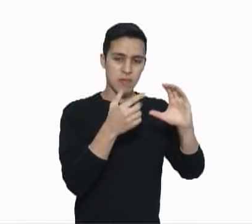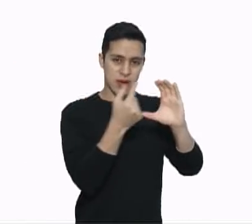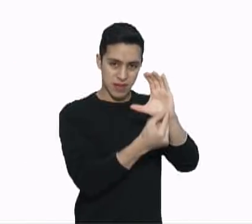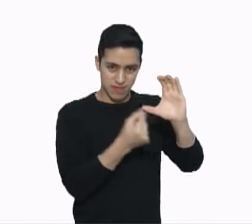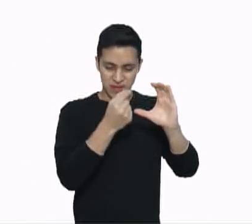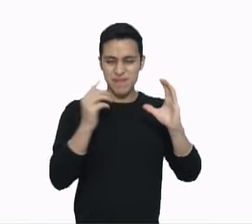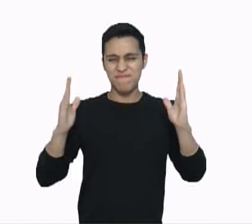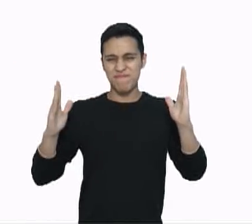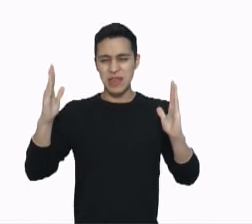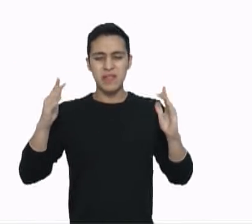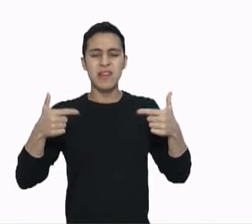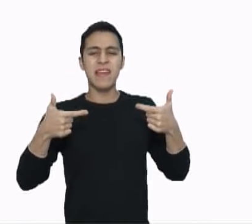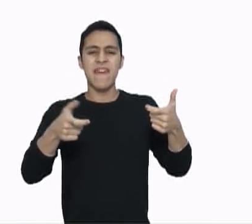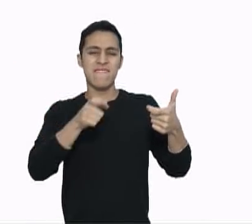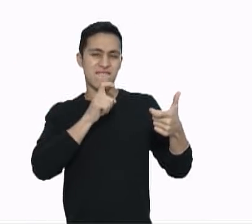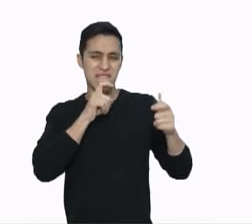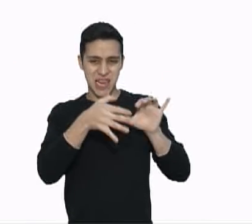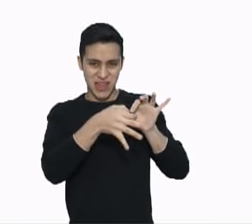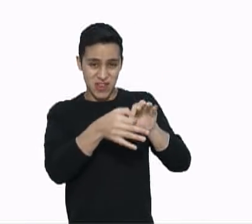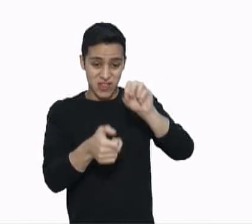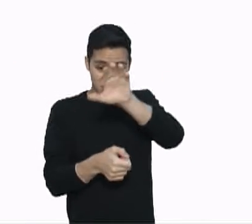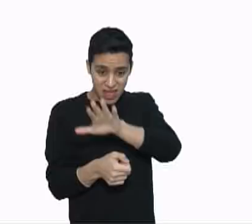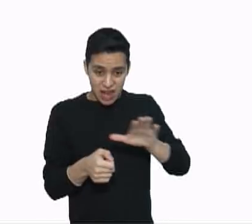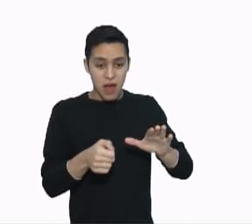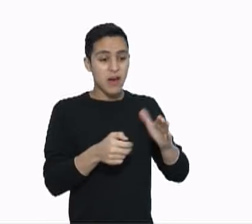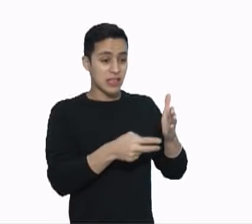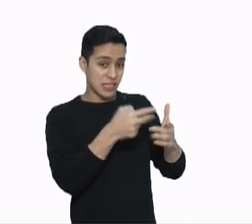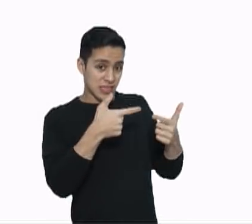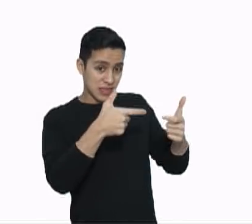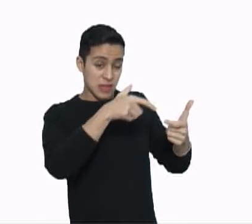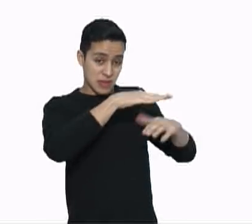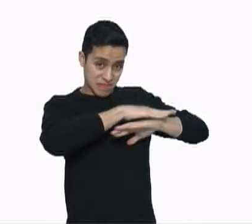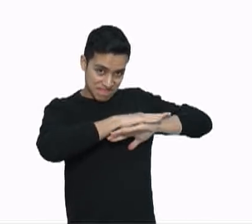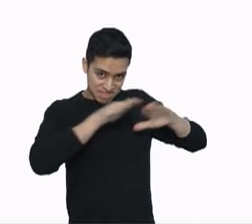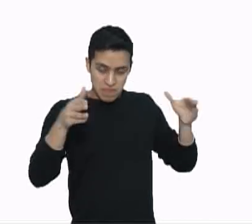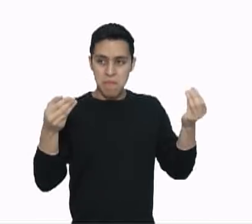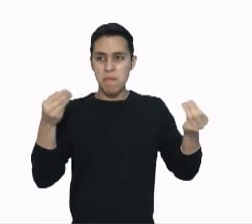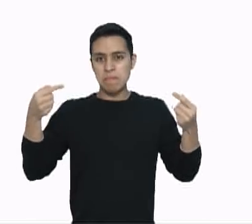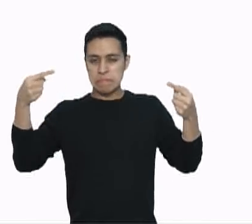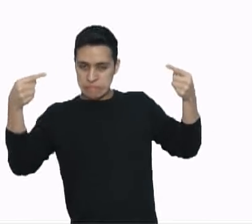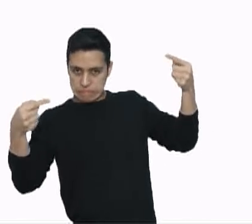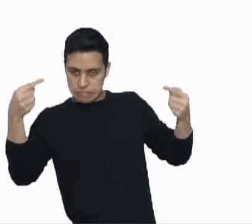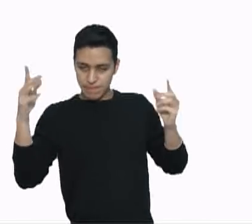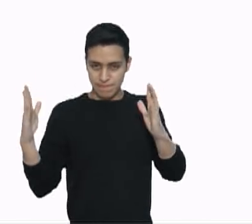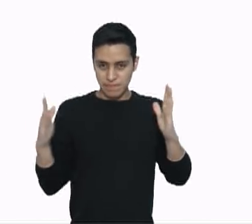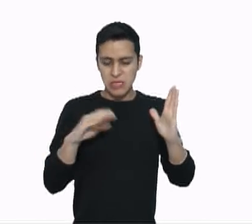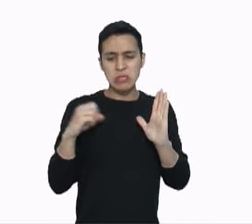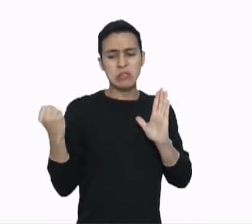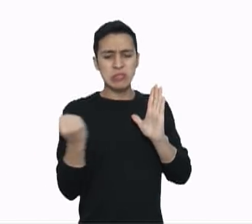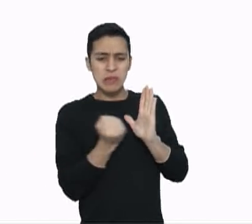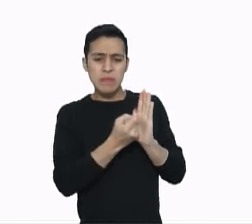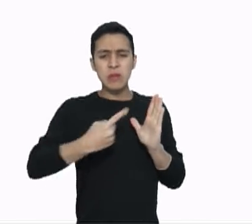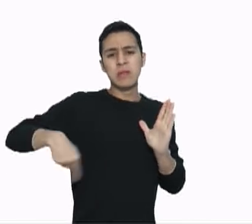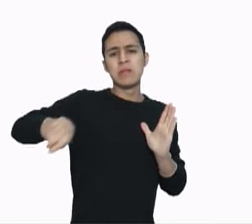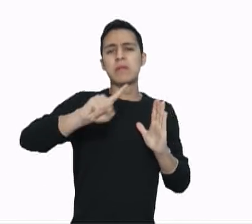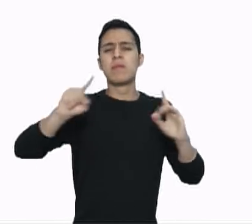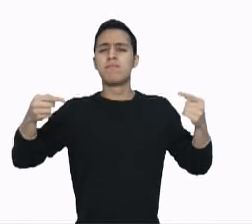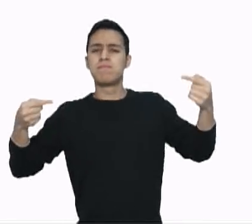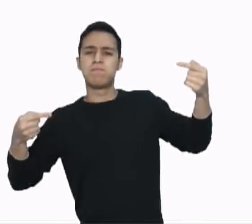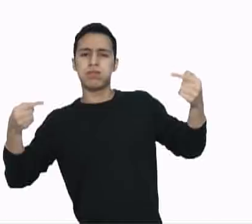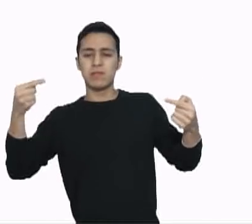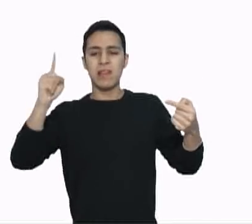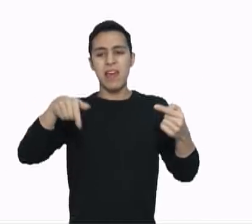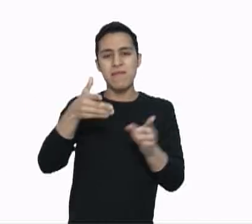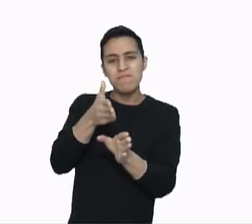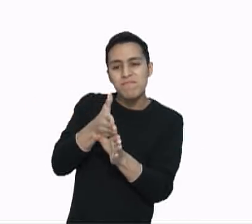como Guerra Fria. Esse é o contexto geral do pós-Segunda Guerra Mundial. Um símbolo da ordem bipolar foi o Muro